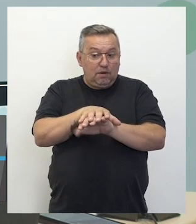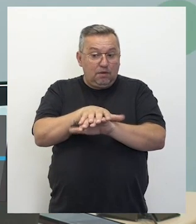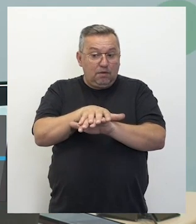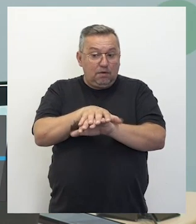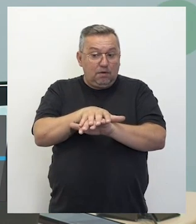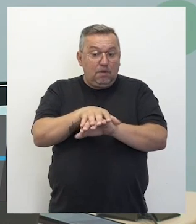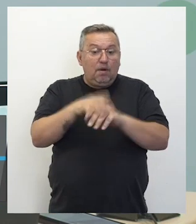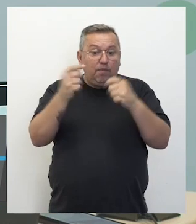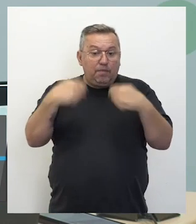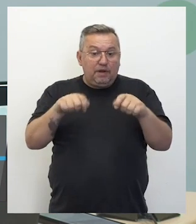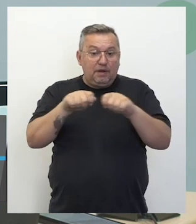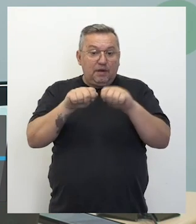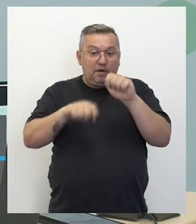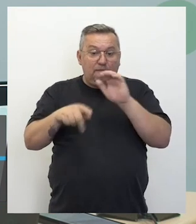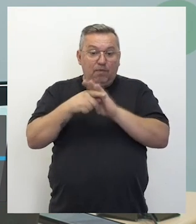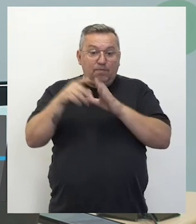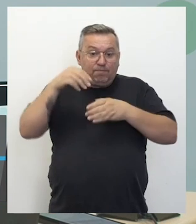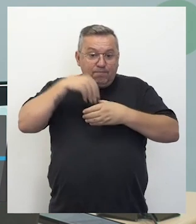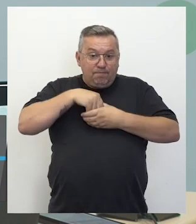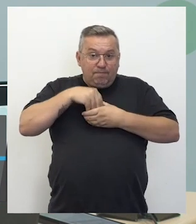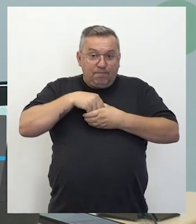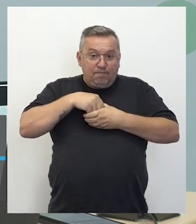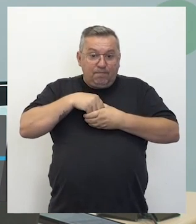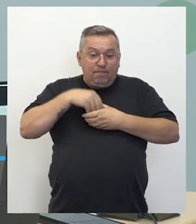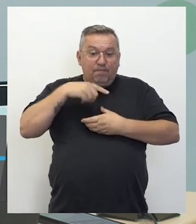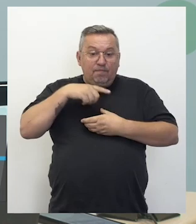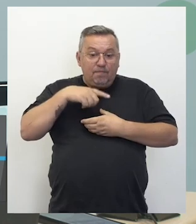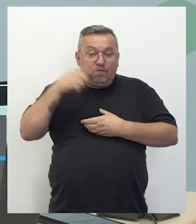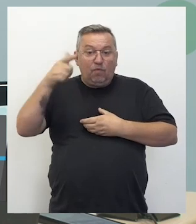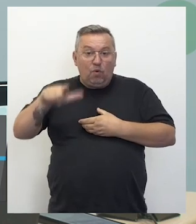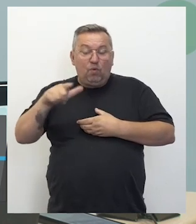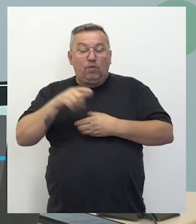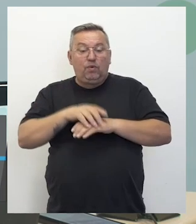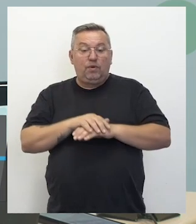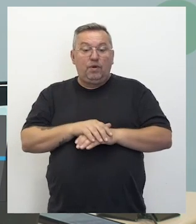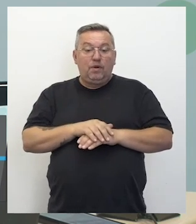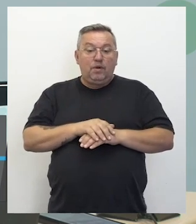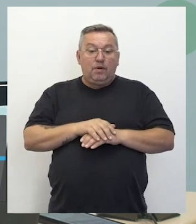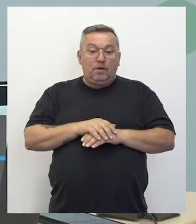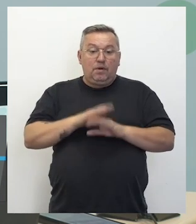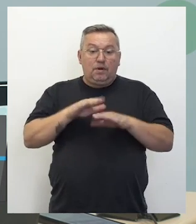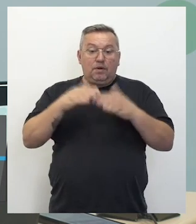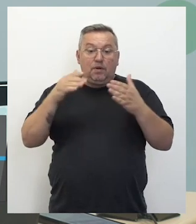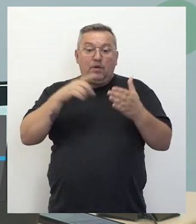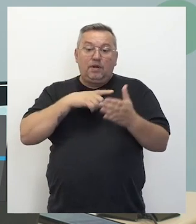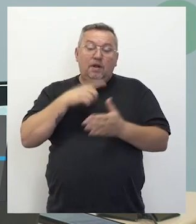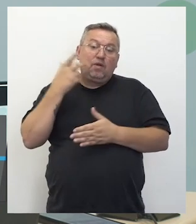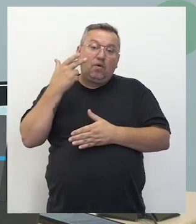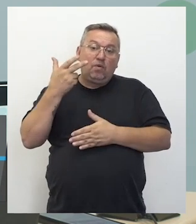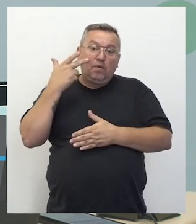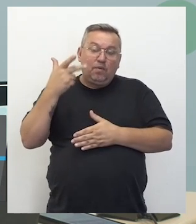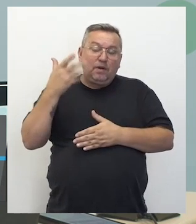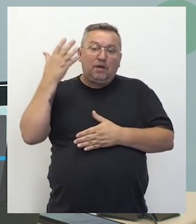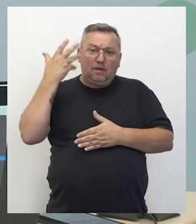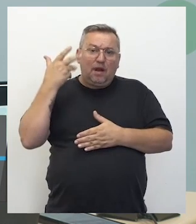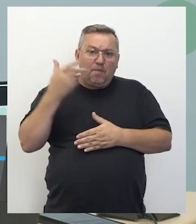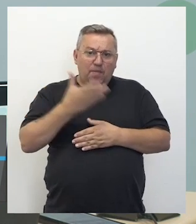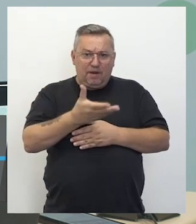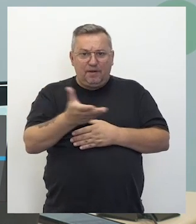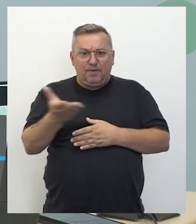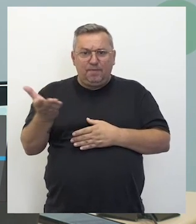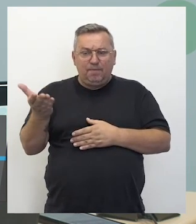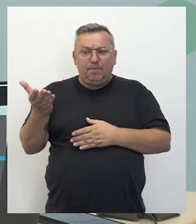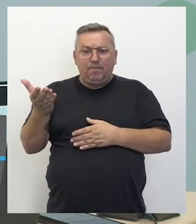enganado, a fecundação já é interna, ela precisa ter sim. Tá? Então eles têm, normalmente esses animais,